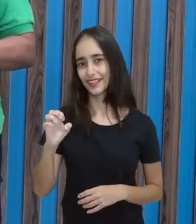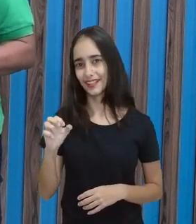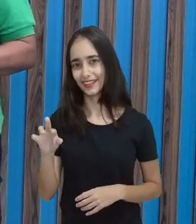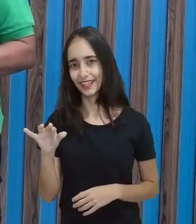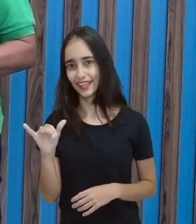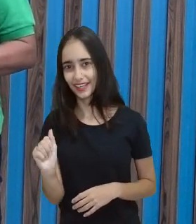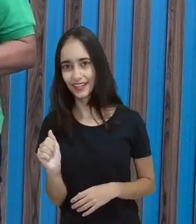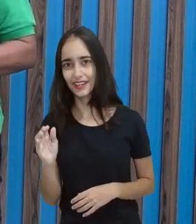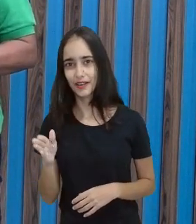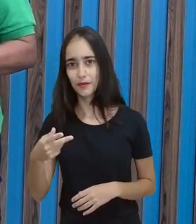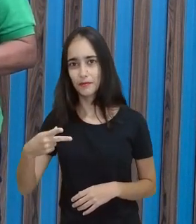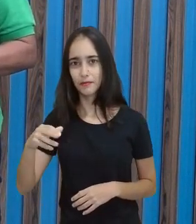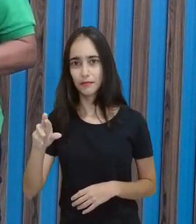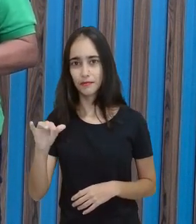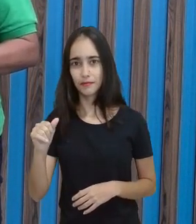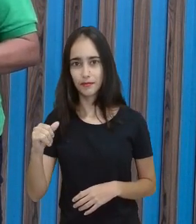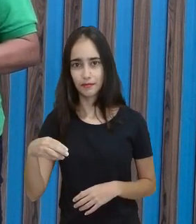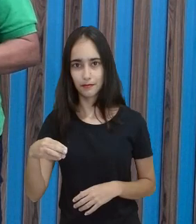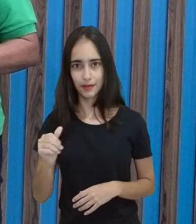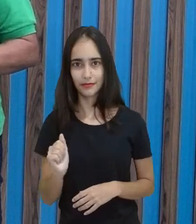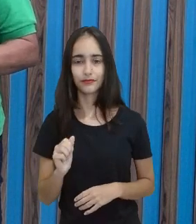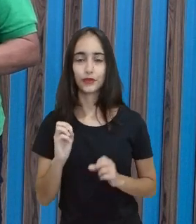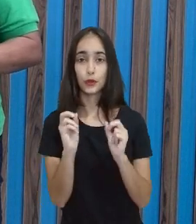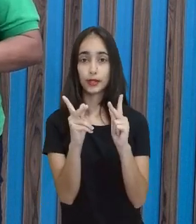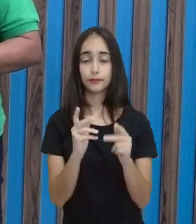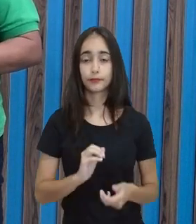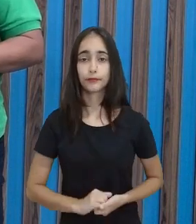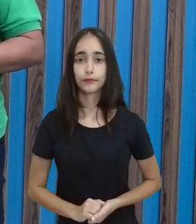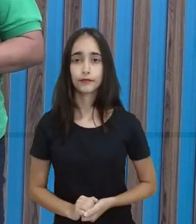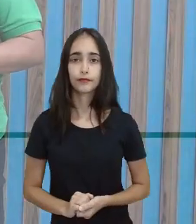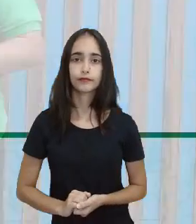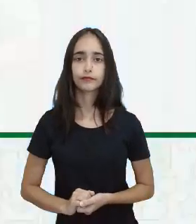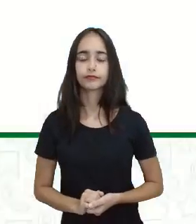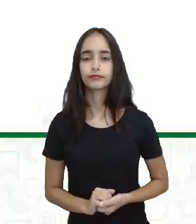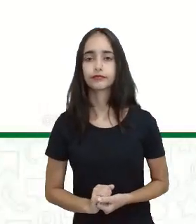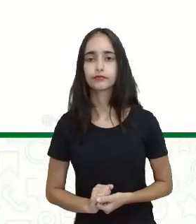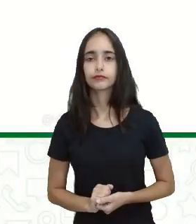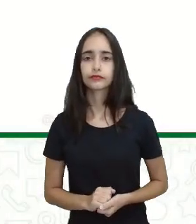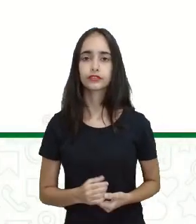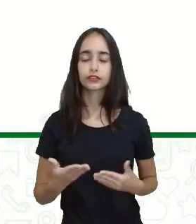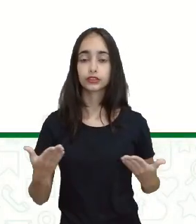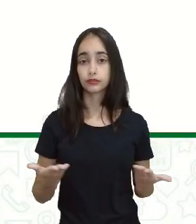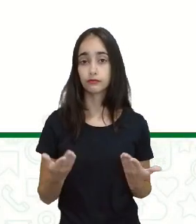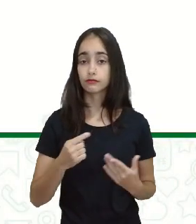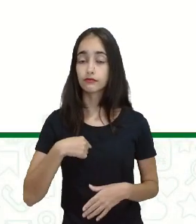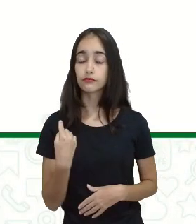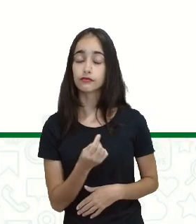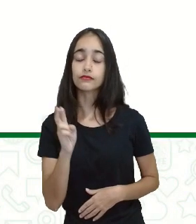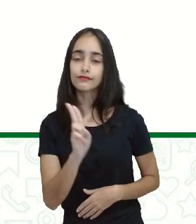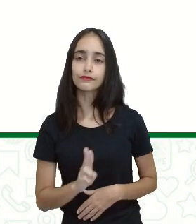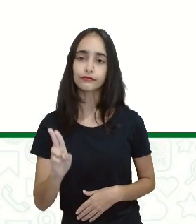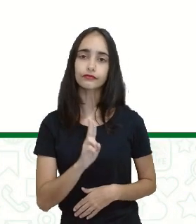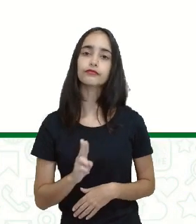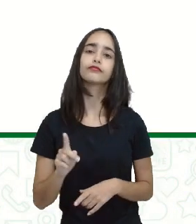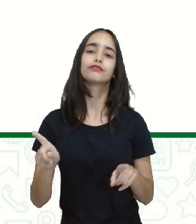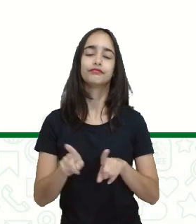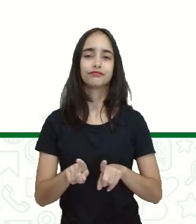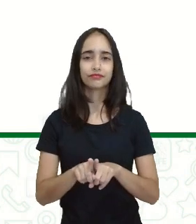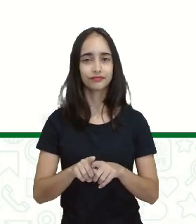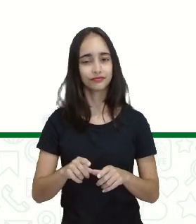se transformam, tá bom? E aí, gente, veja bem, a gente usa a matéria-prima para fabricar